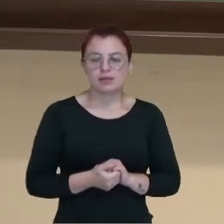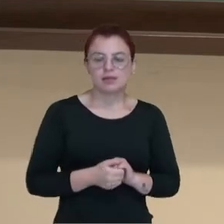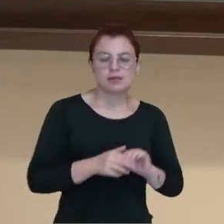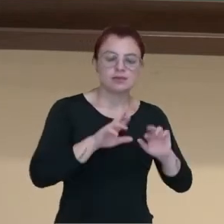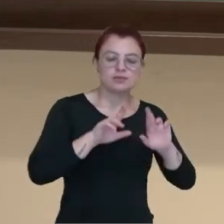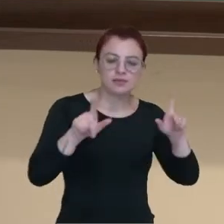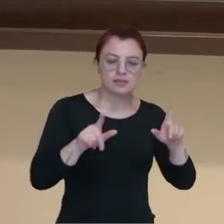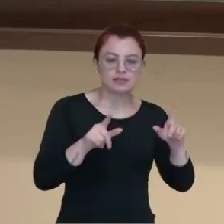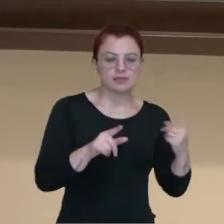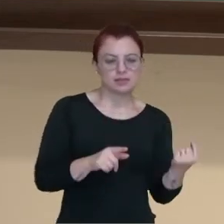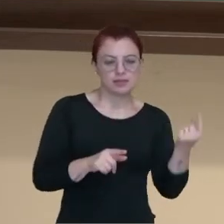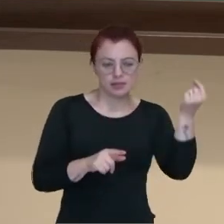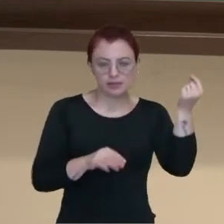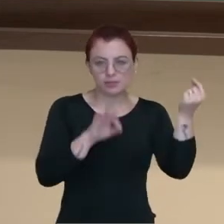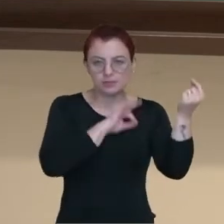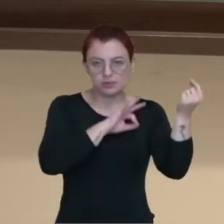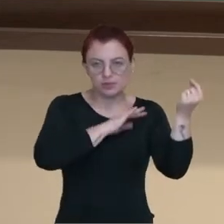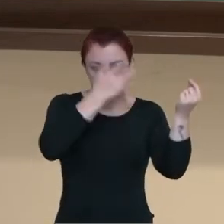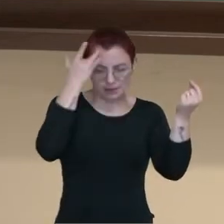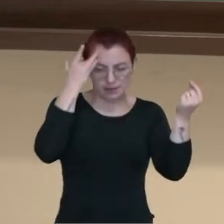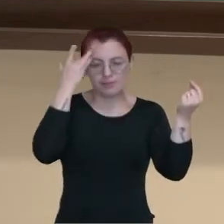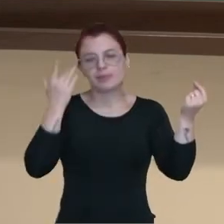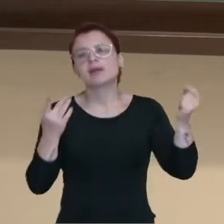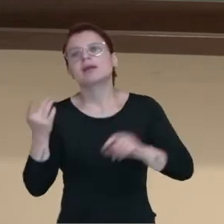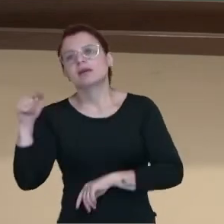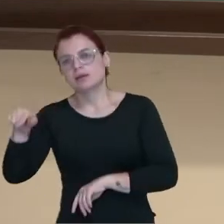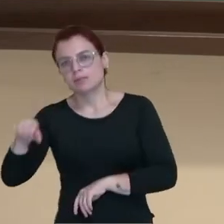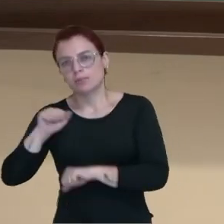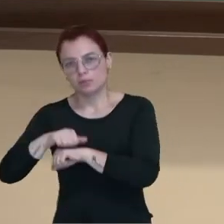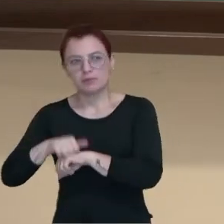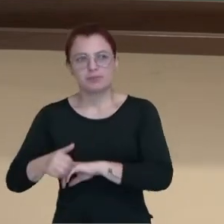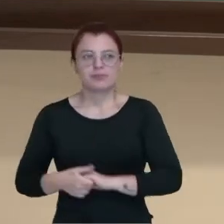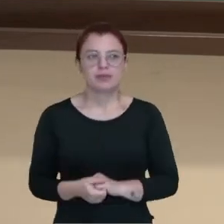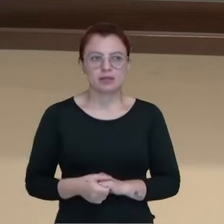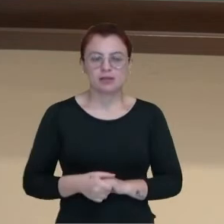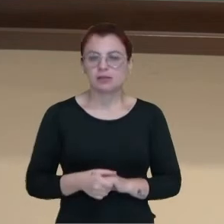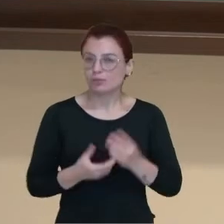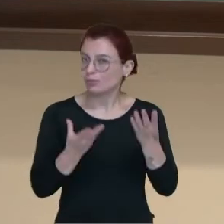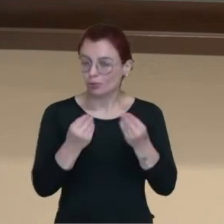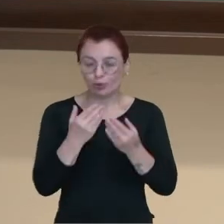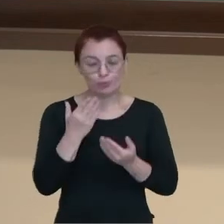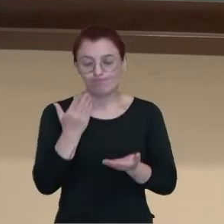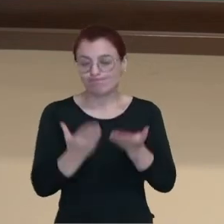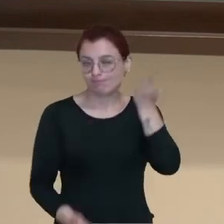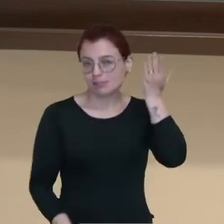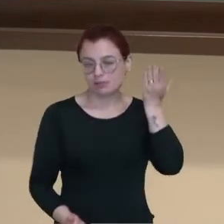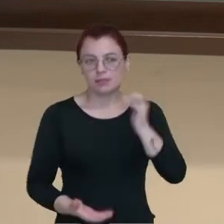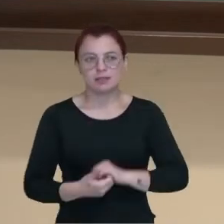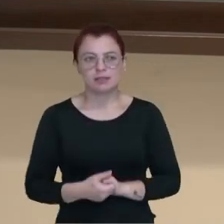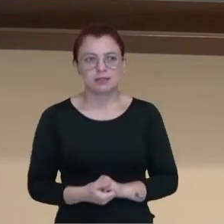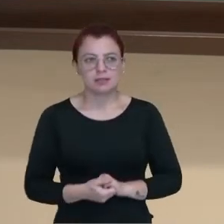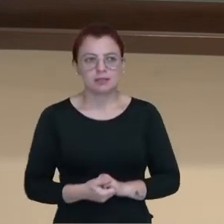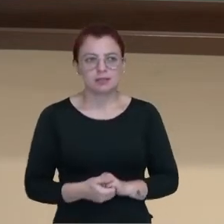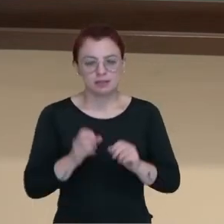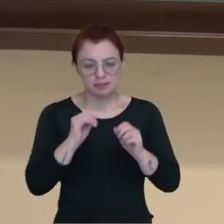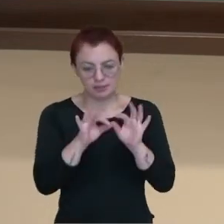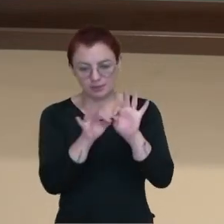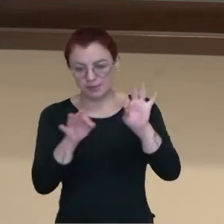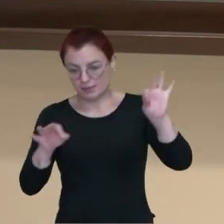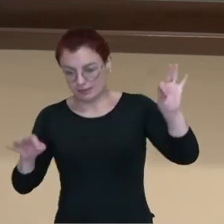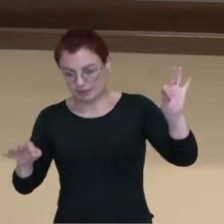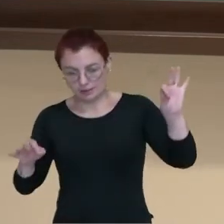mais pobre. Menor é a diferença, há menos desigualdade. Quanto mais distante ela fica, a curva de Lorenz fica da